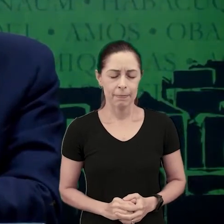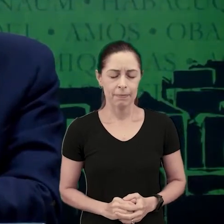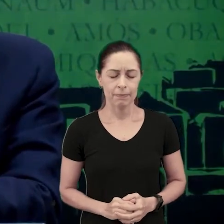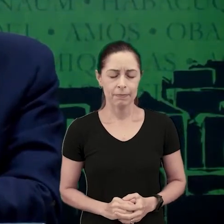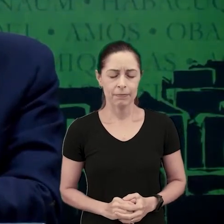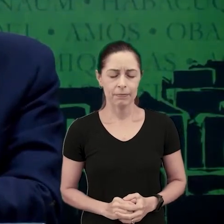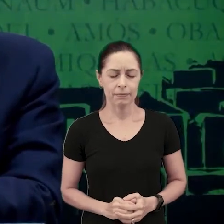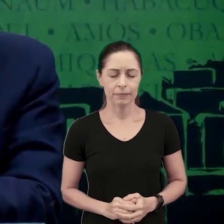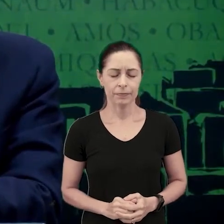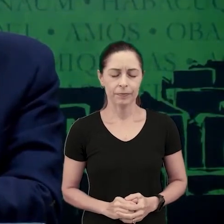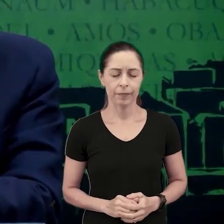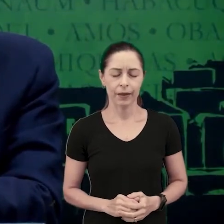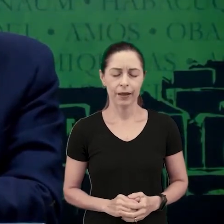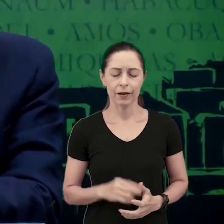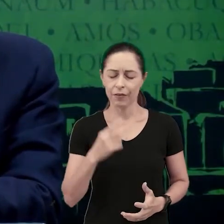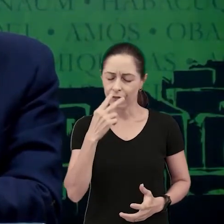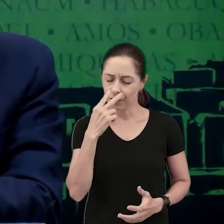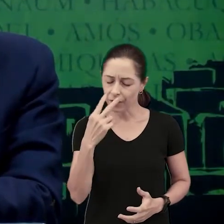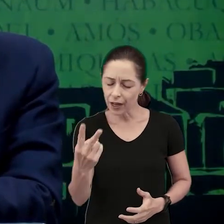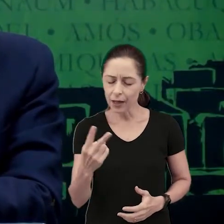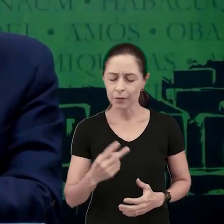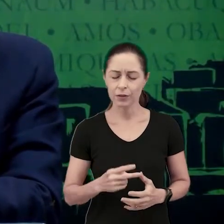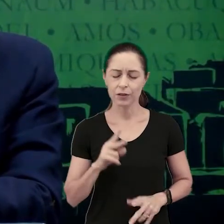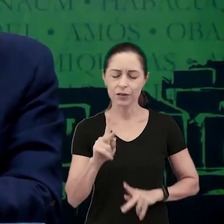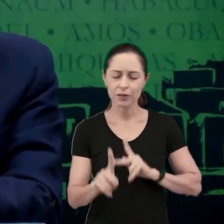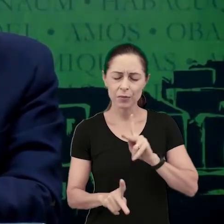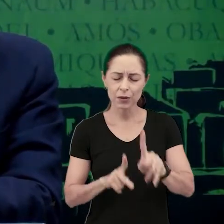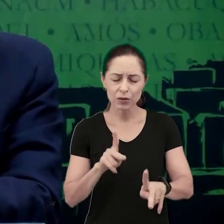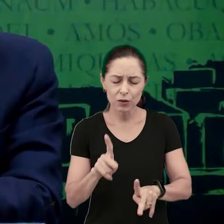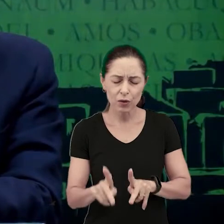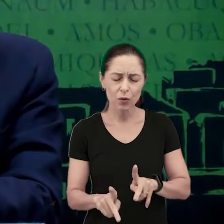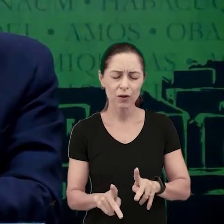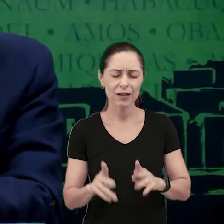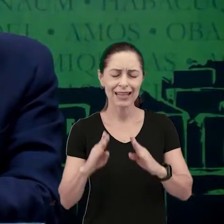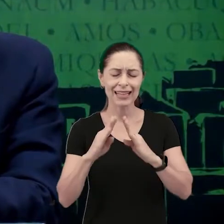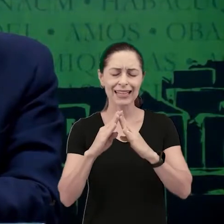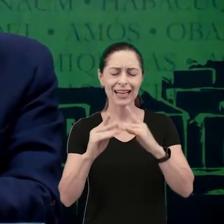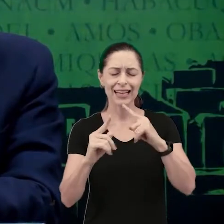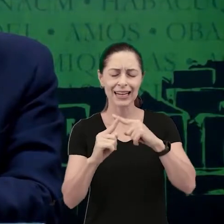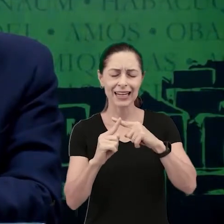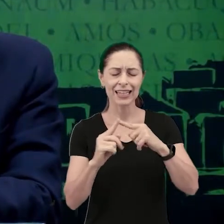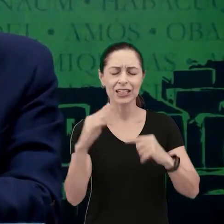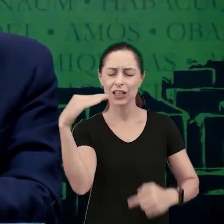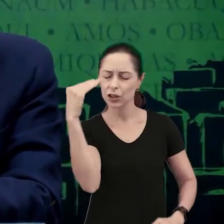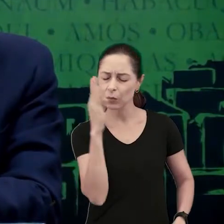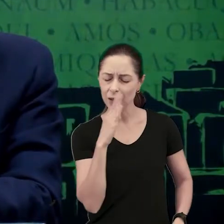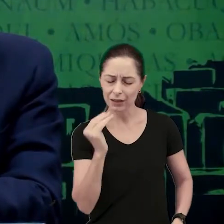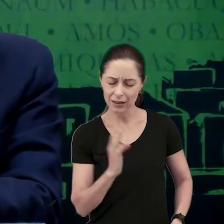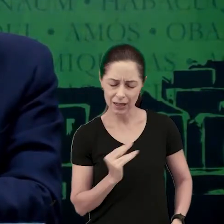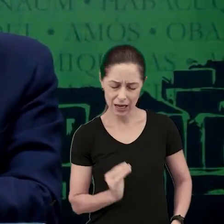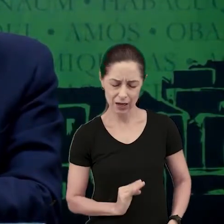Quando olhamos para o estado da própria igreja brasileira,